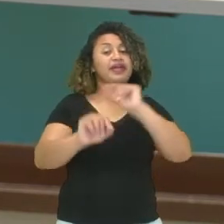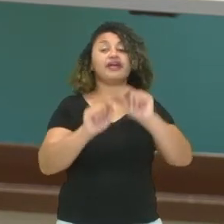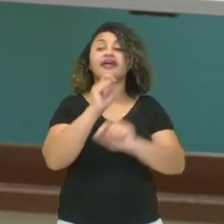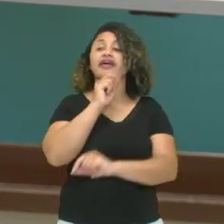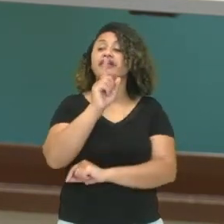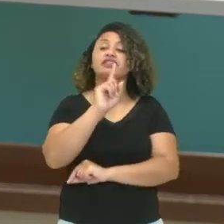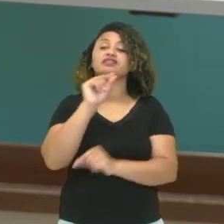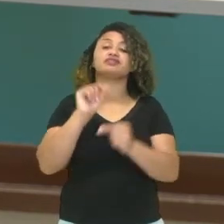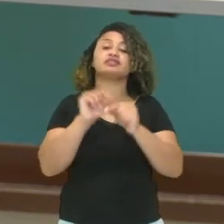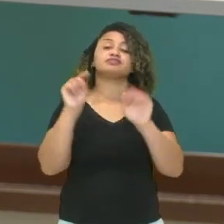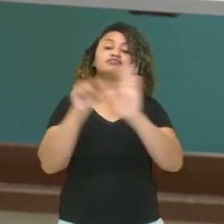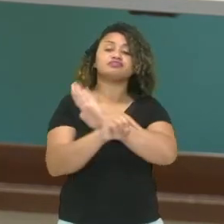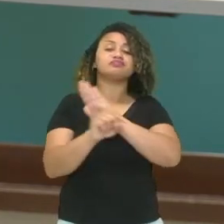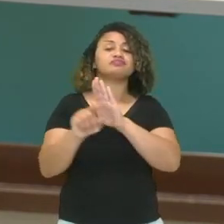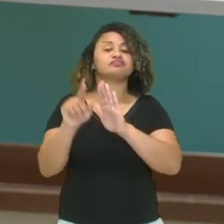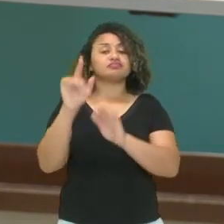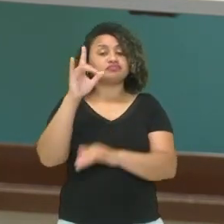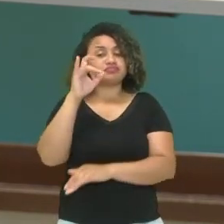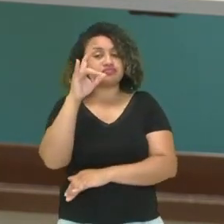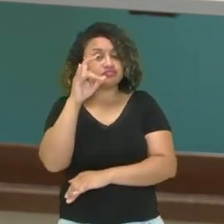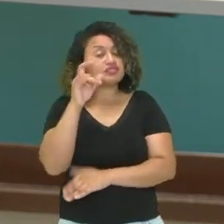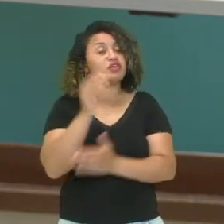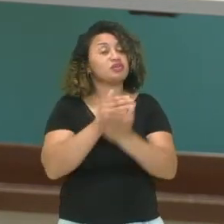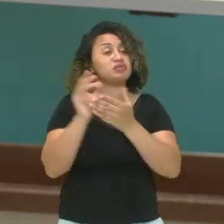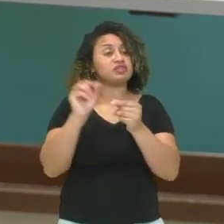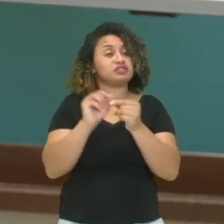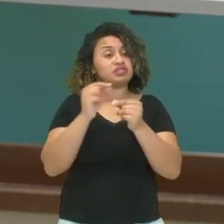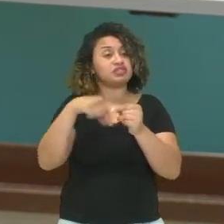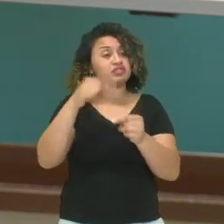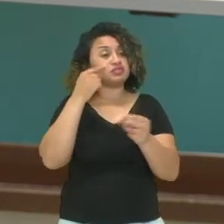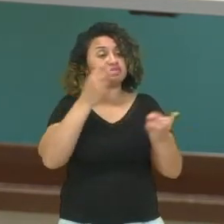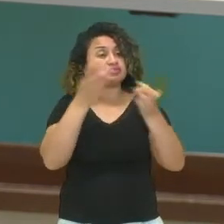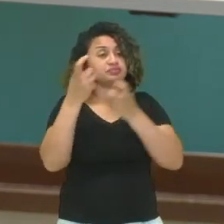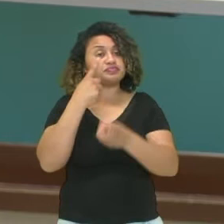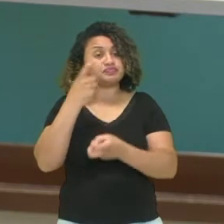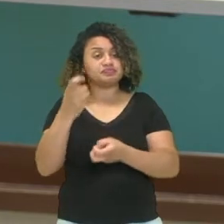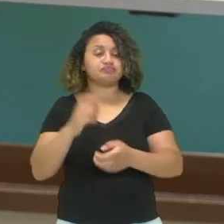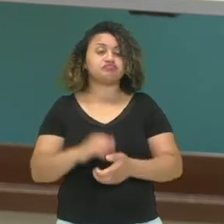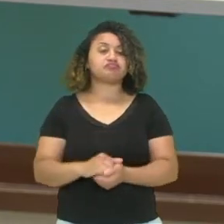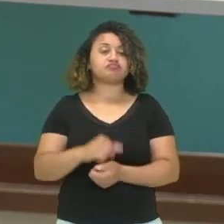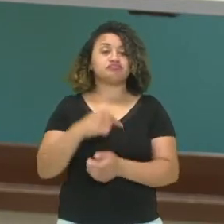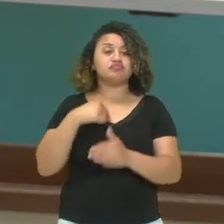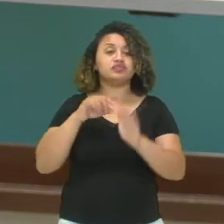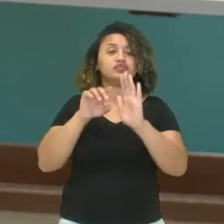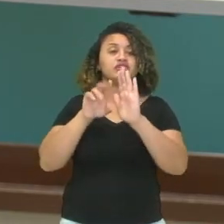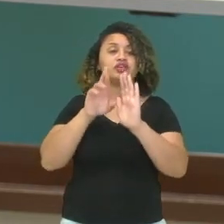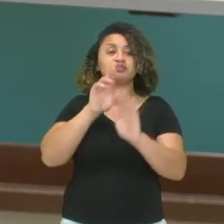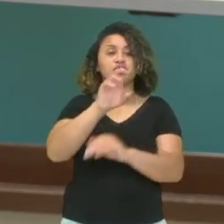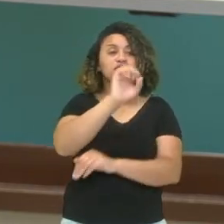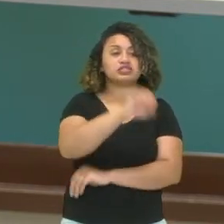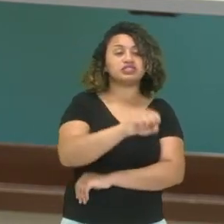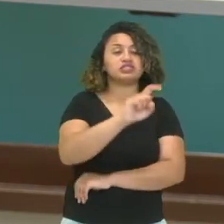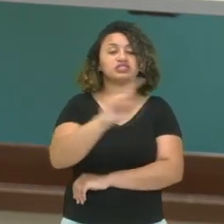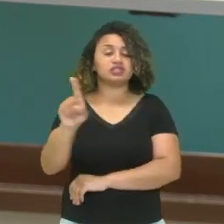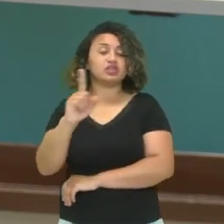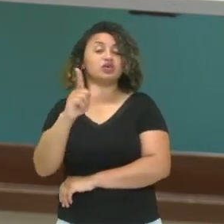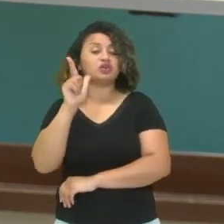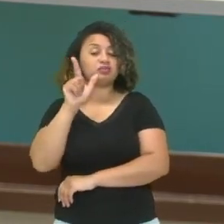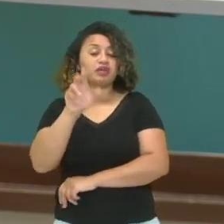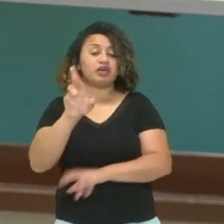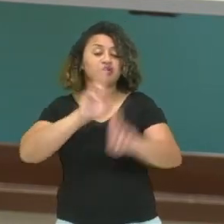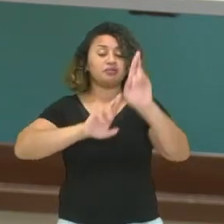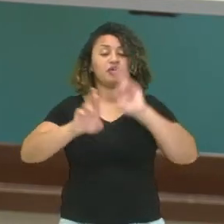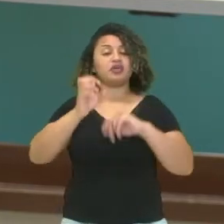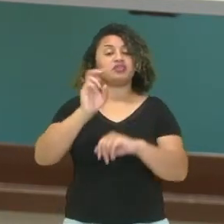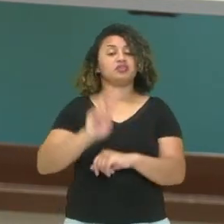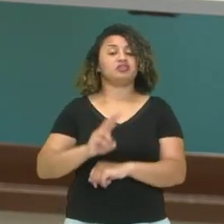tipo de questionamento, que é bastante interessante. No caso aqui da pesquisa sim não, vai me dar um valor numérico. Esse tipo